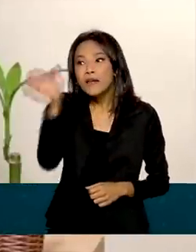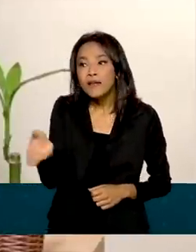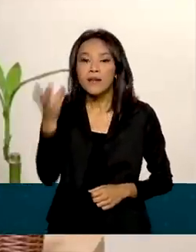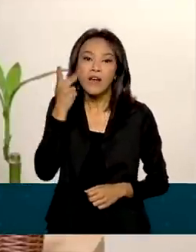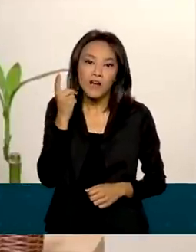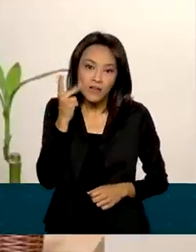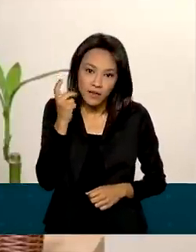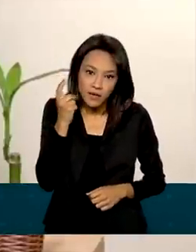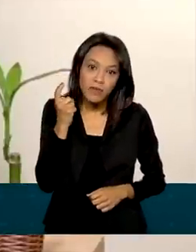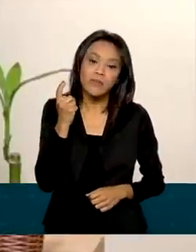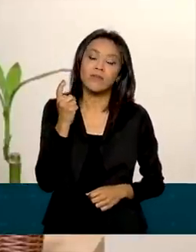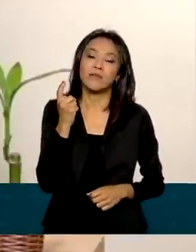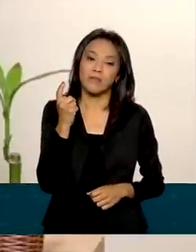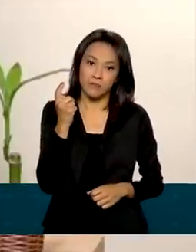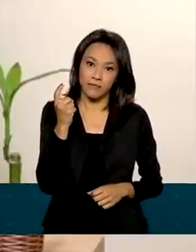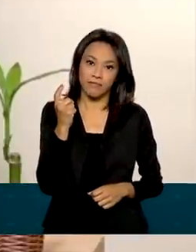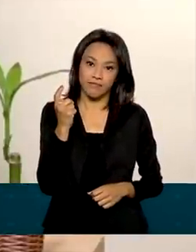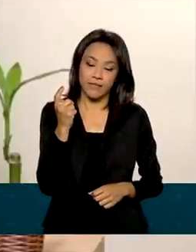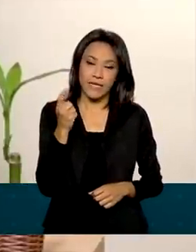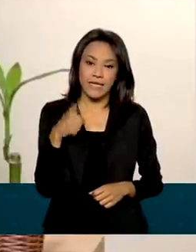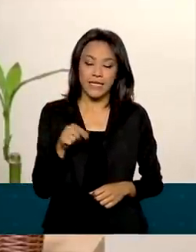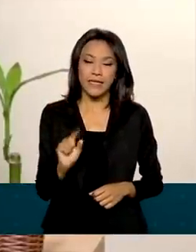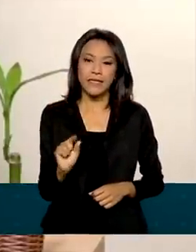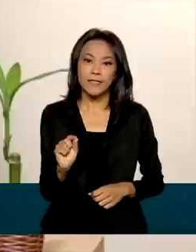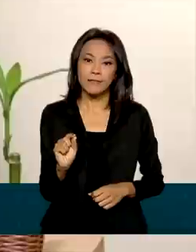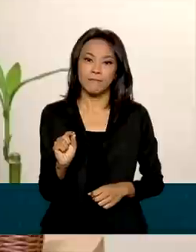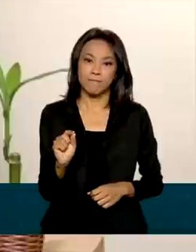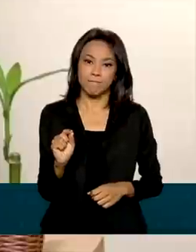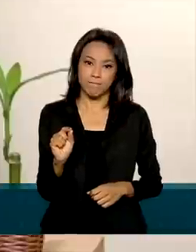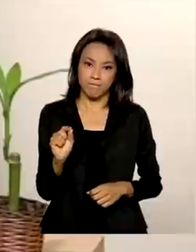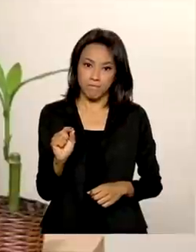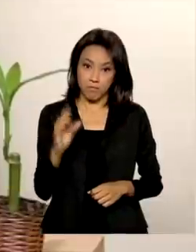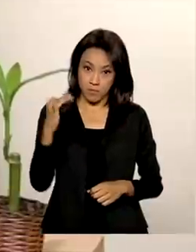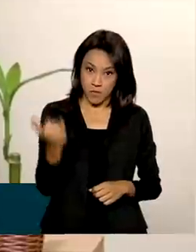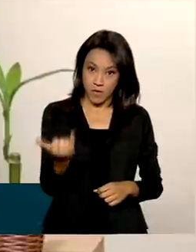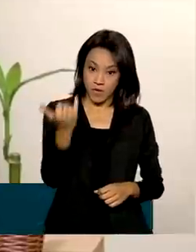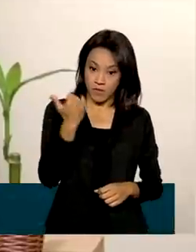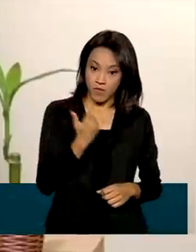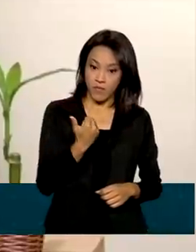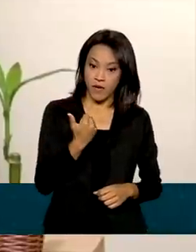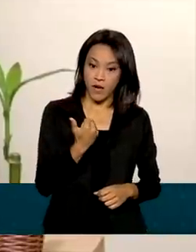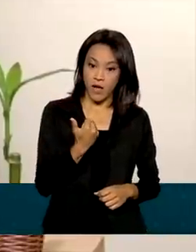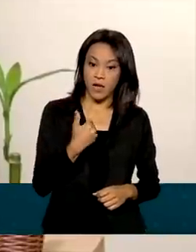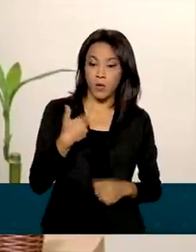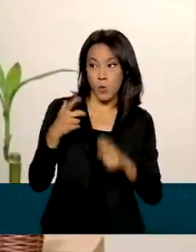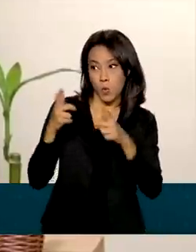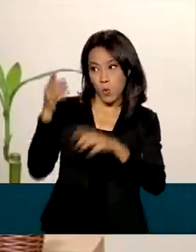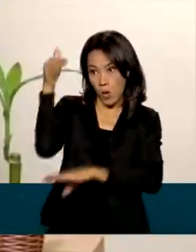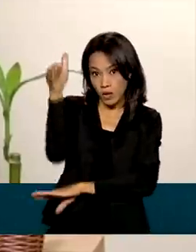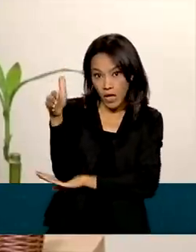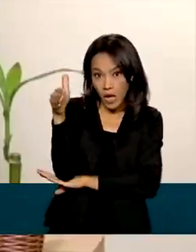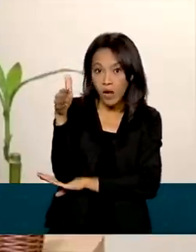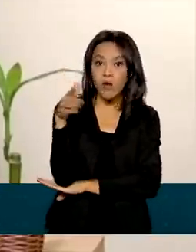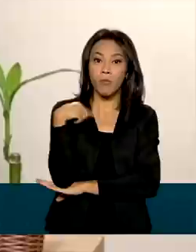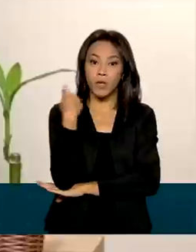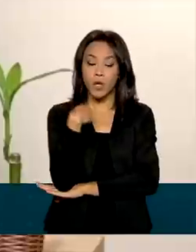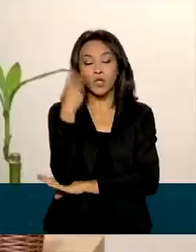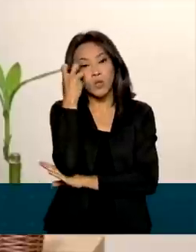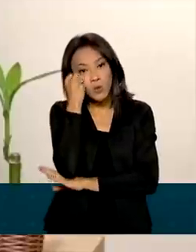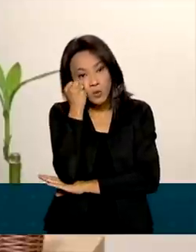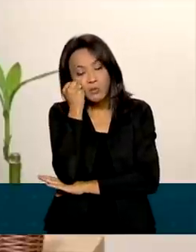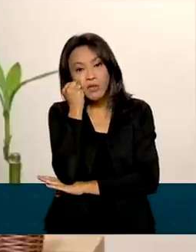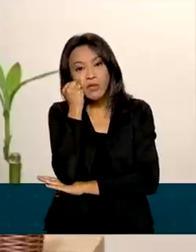esperar mais um dia a gente uma quarto de hotel para ficar ótimo